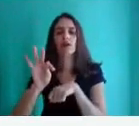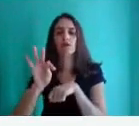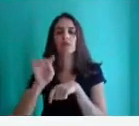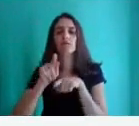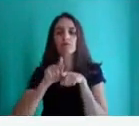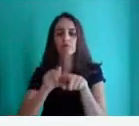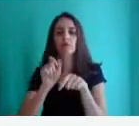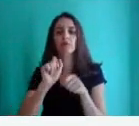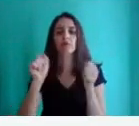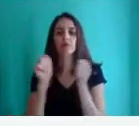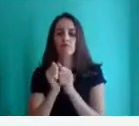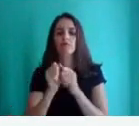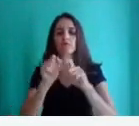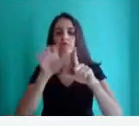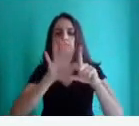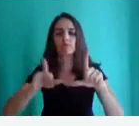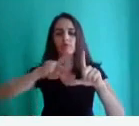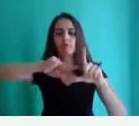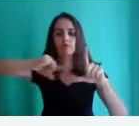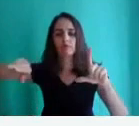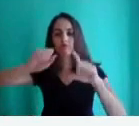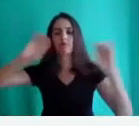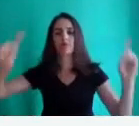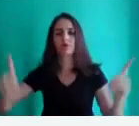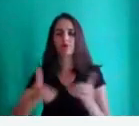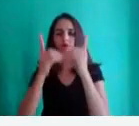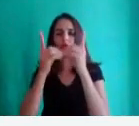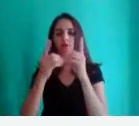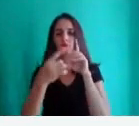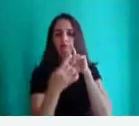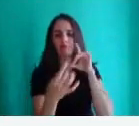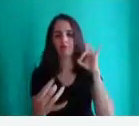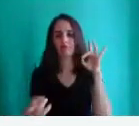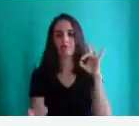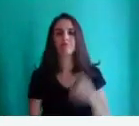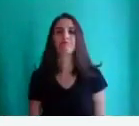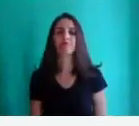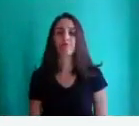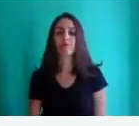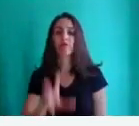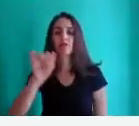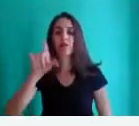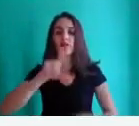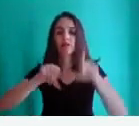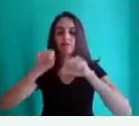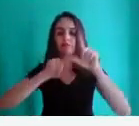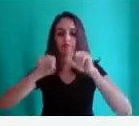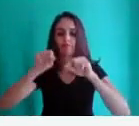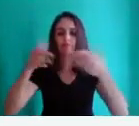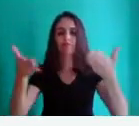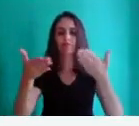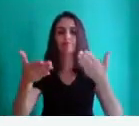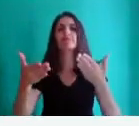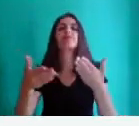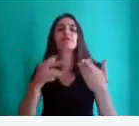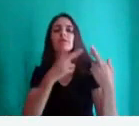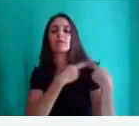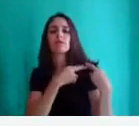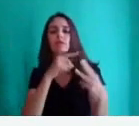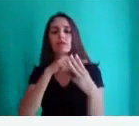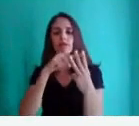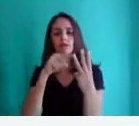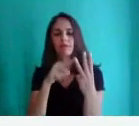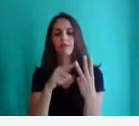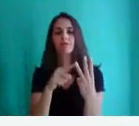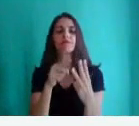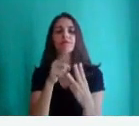intérprete Eliana Firmino. O sorteio eletrônico visa classificar todos os candidatos com inscrições